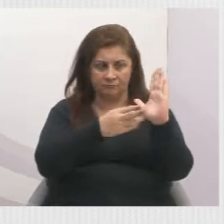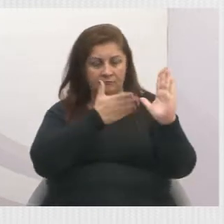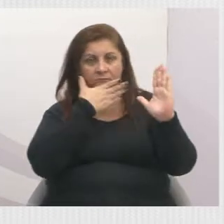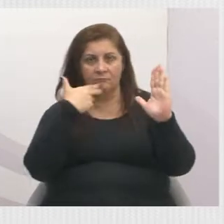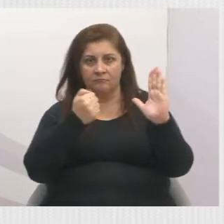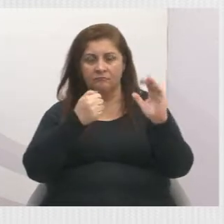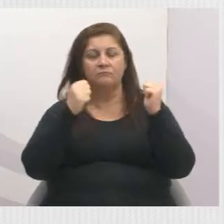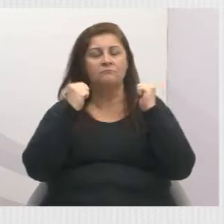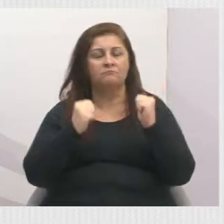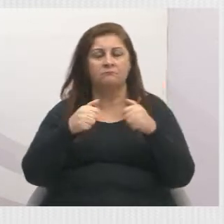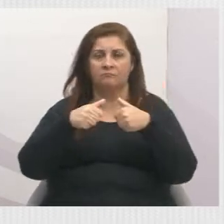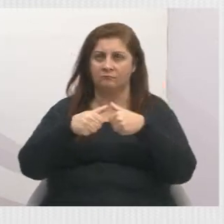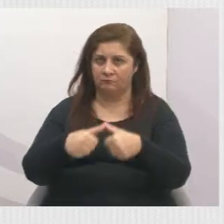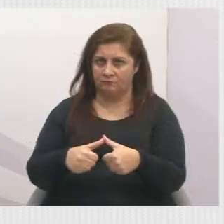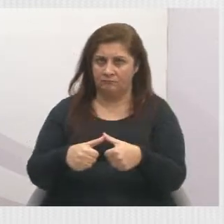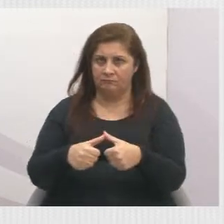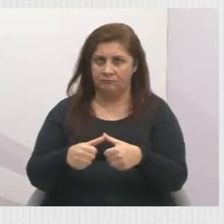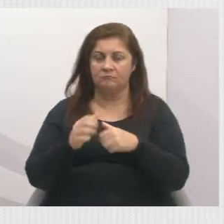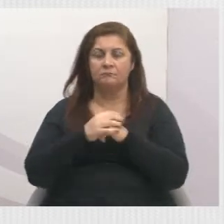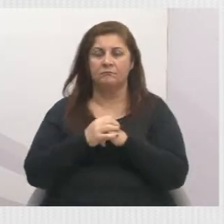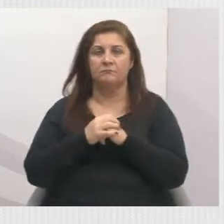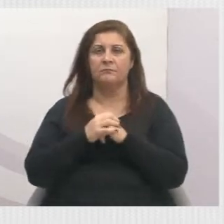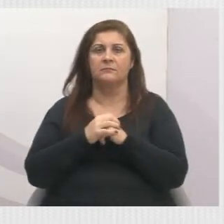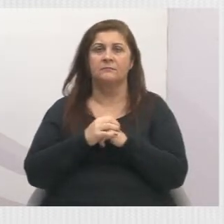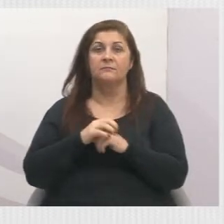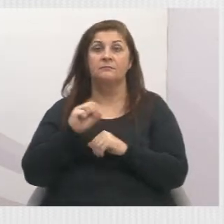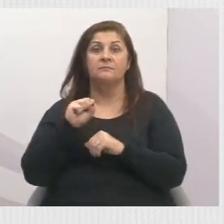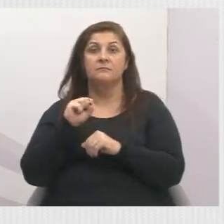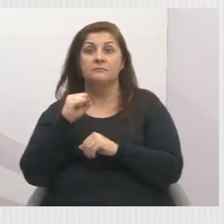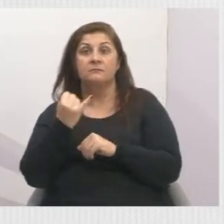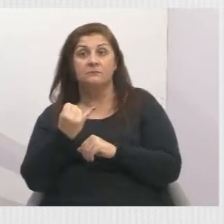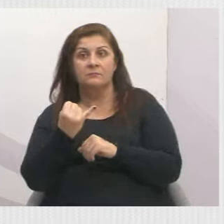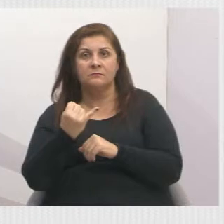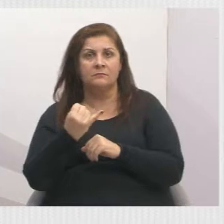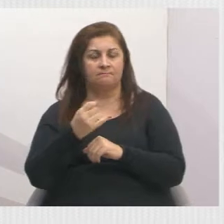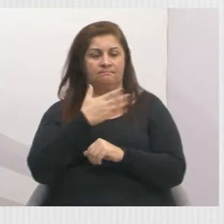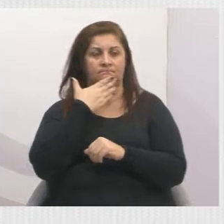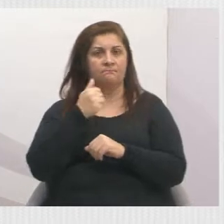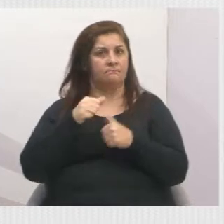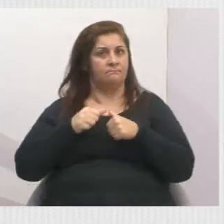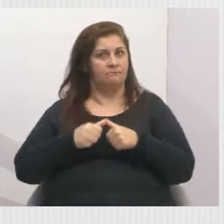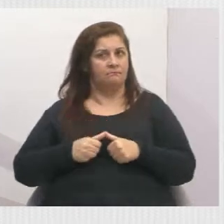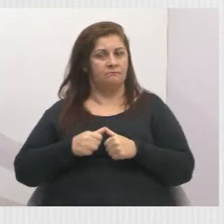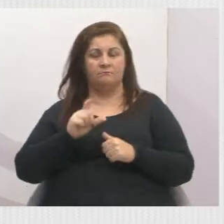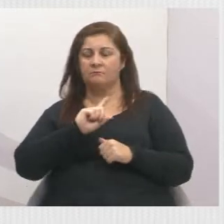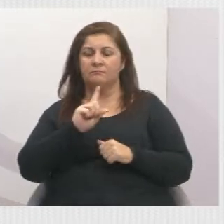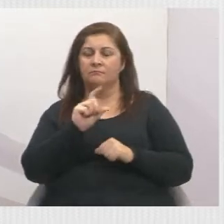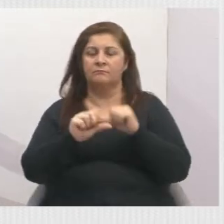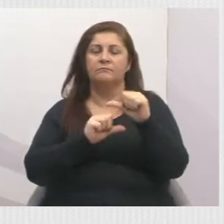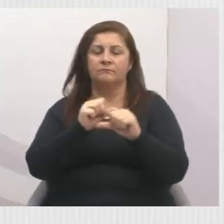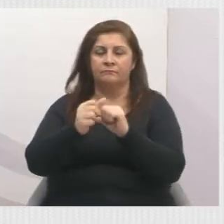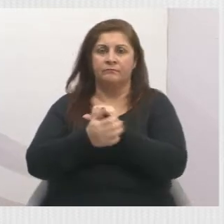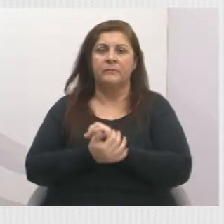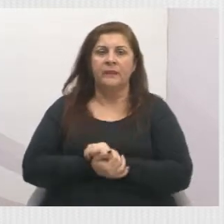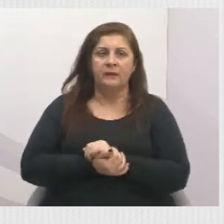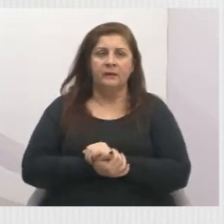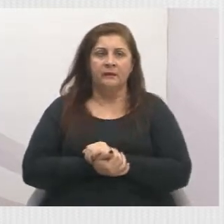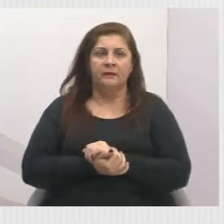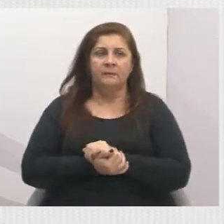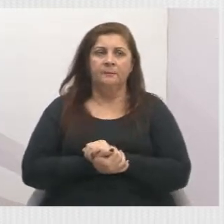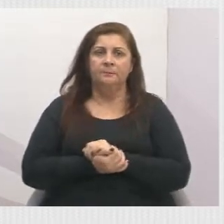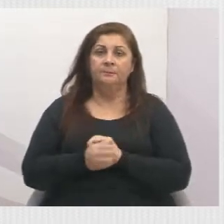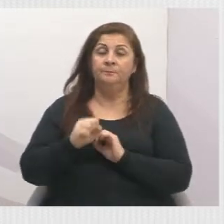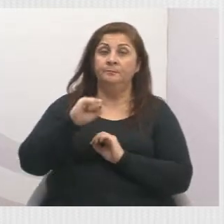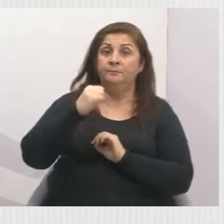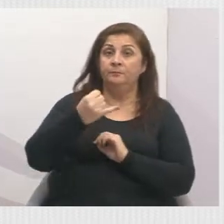ele continua com a sua vida funcional normal. Em alguns casos será, em outros não será. Se o enquadramento